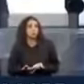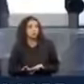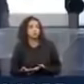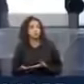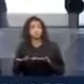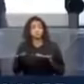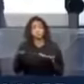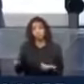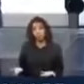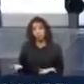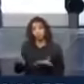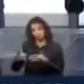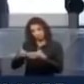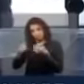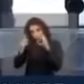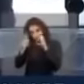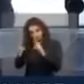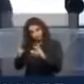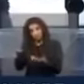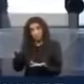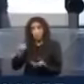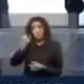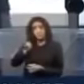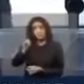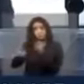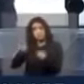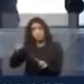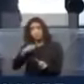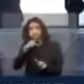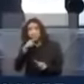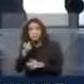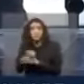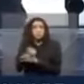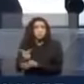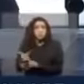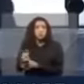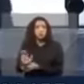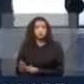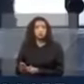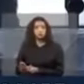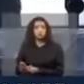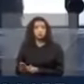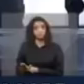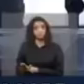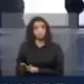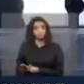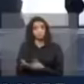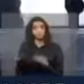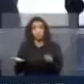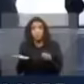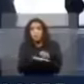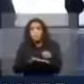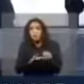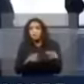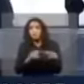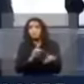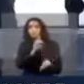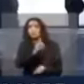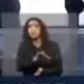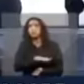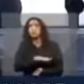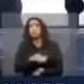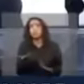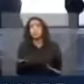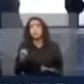com a devida vênia, aos indecisos e inseguros, cabe a aplicação de um preceito fundamental do direito.